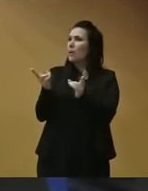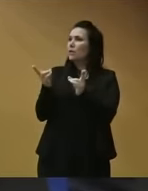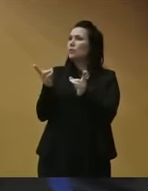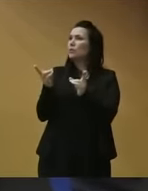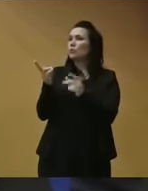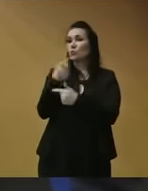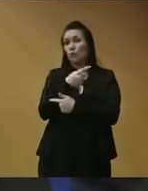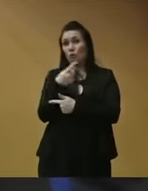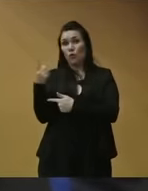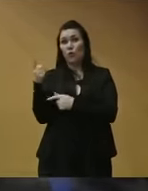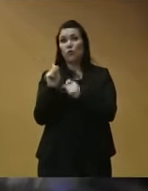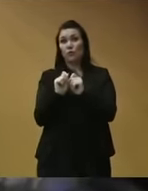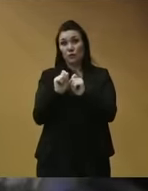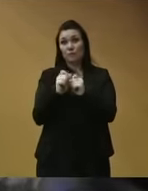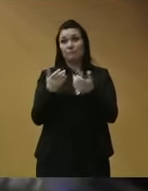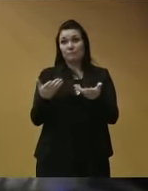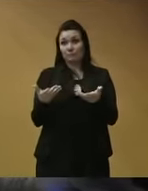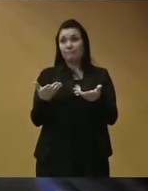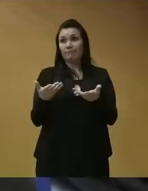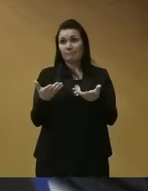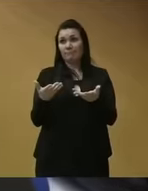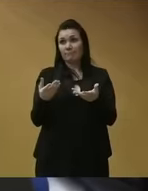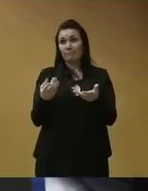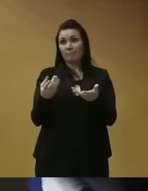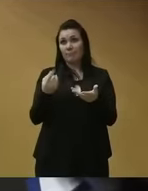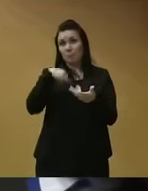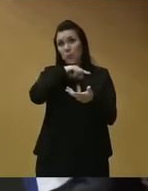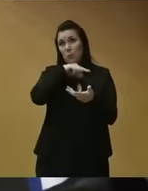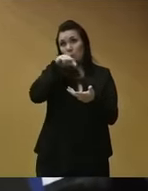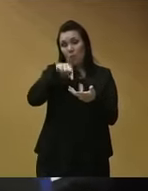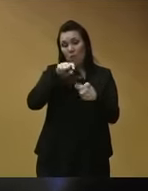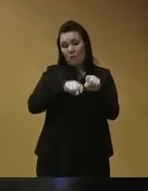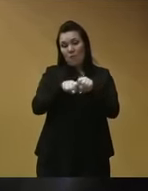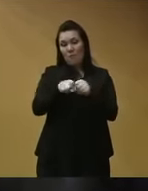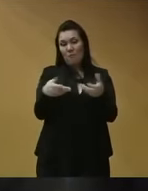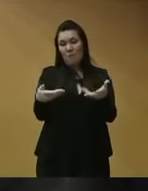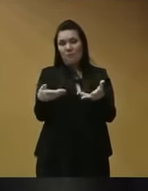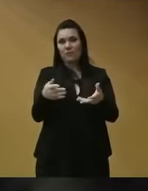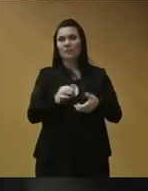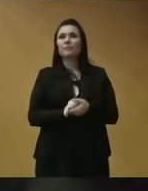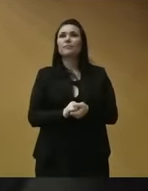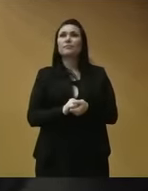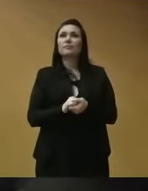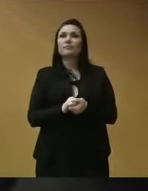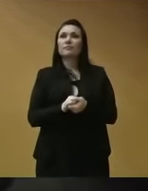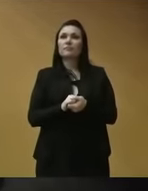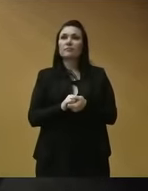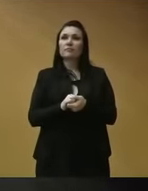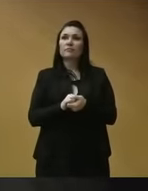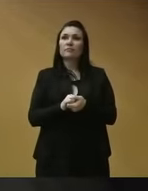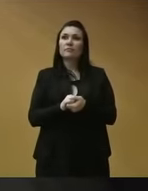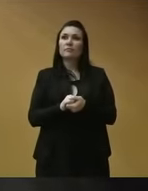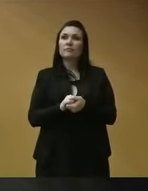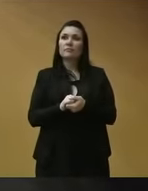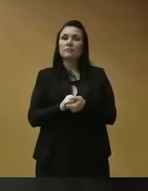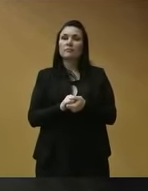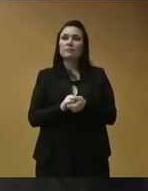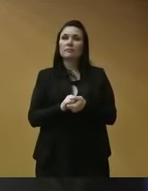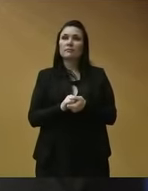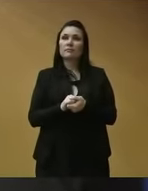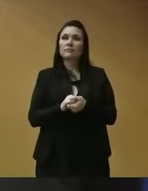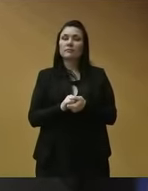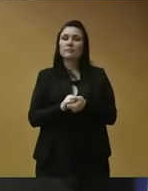que vocês fizeram por nós. Por último, mas não